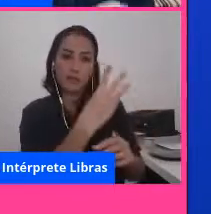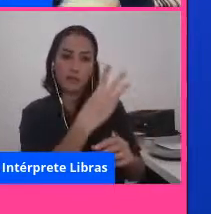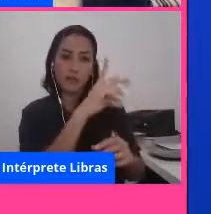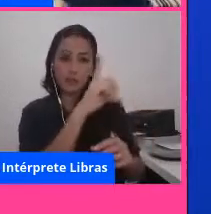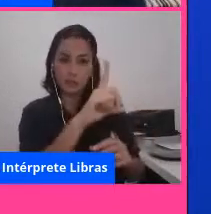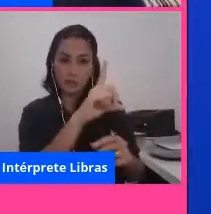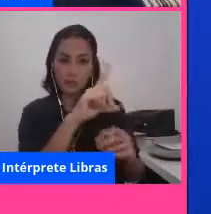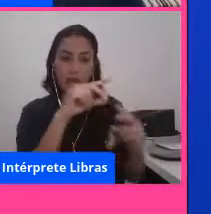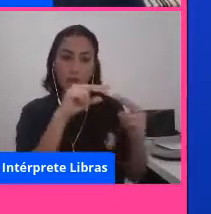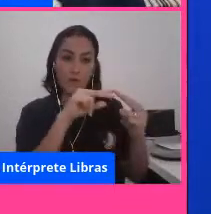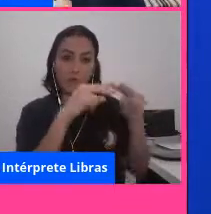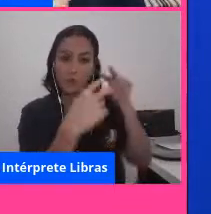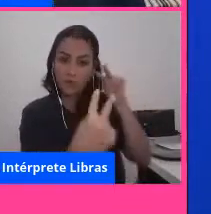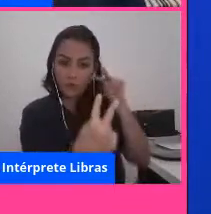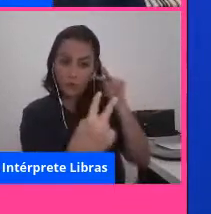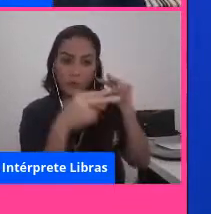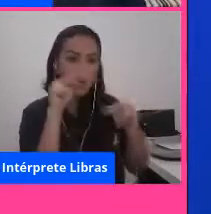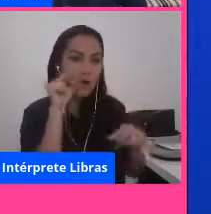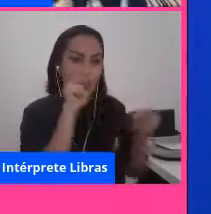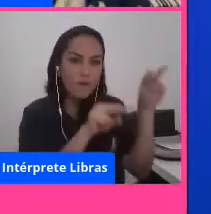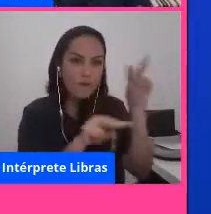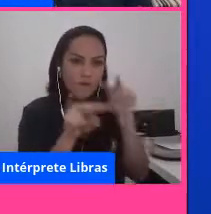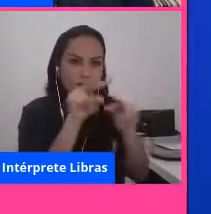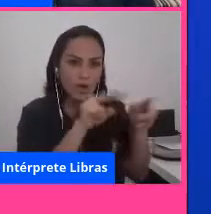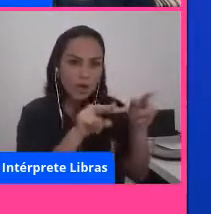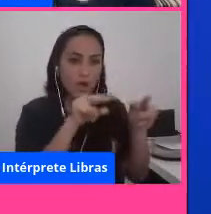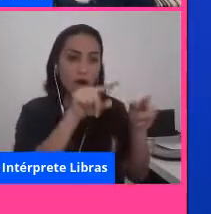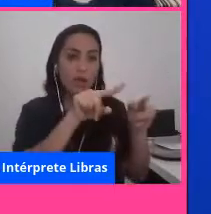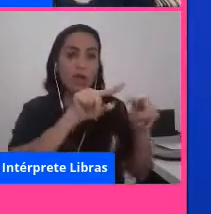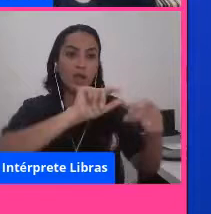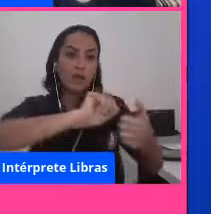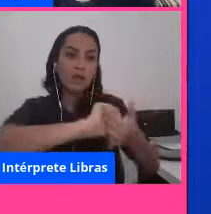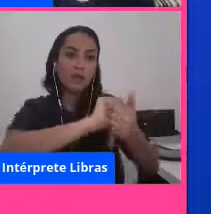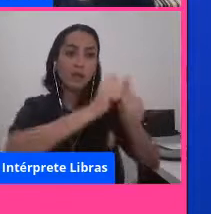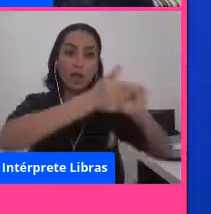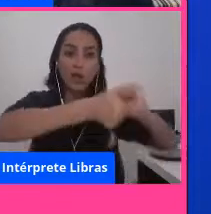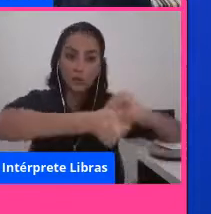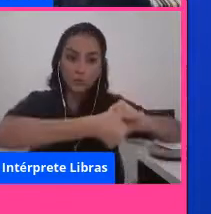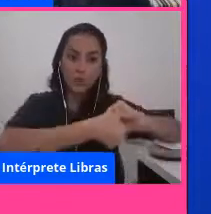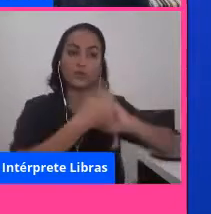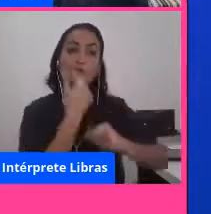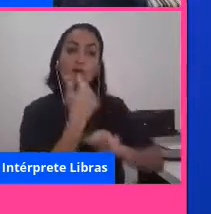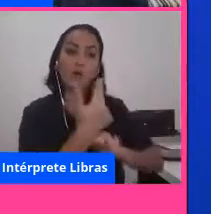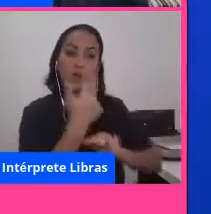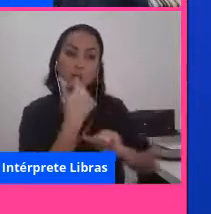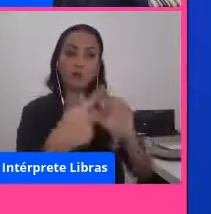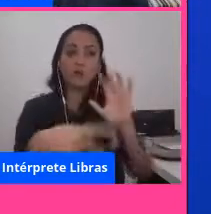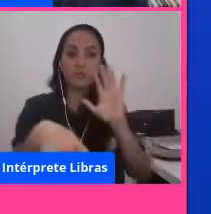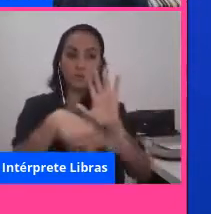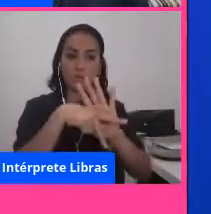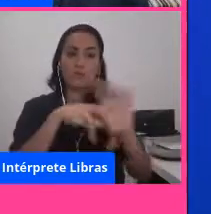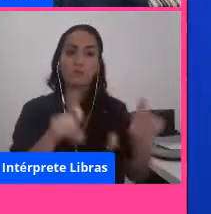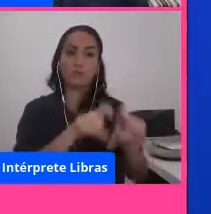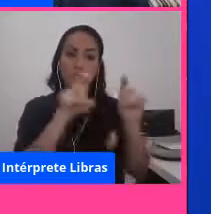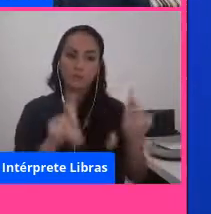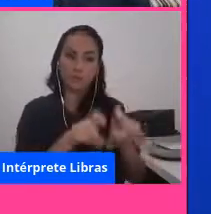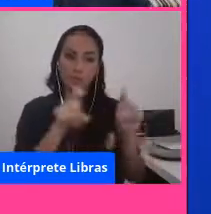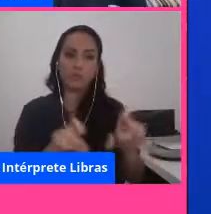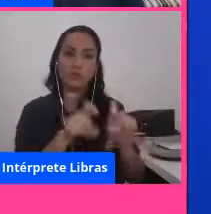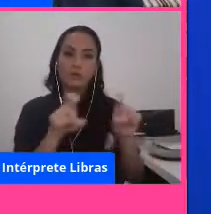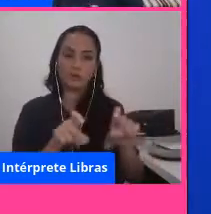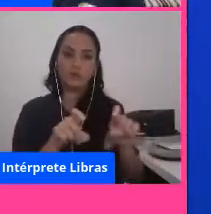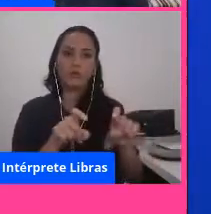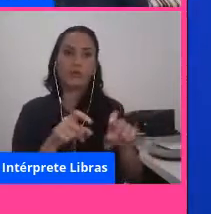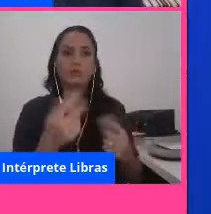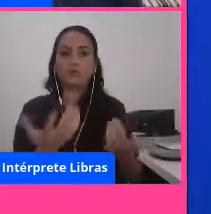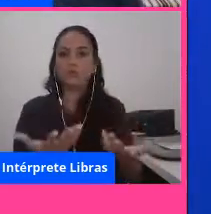CAD para uma linguagem que a máquina, que a impressora 3D conhece, porque é uma máquina que você não adianta plugar,